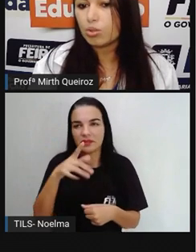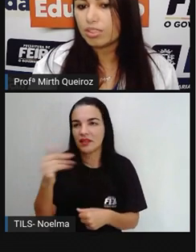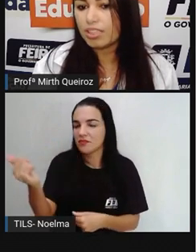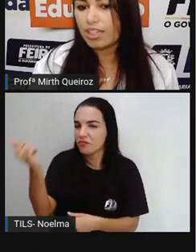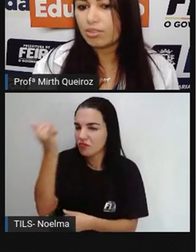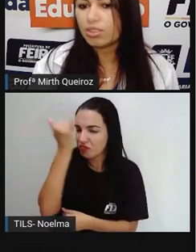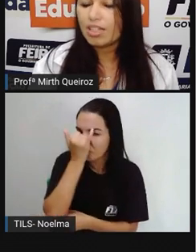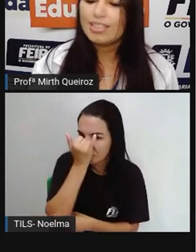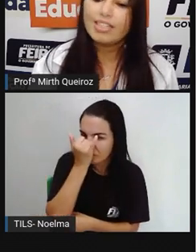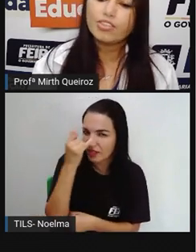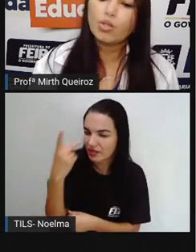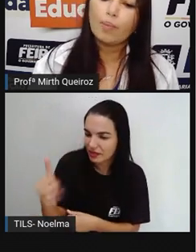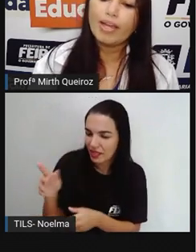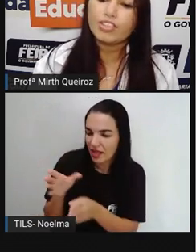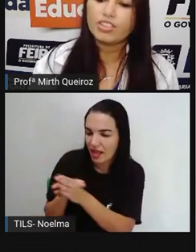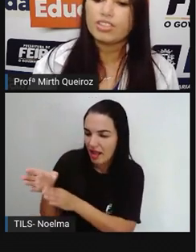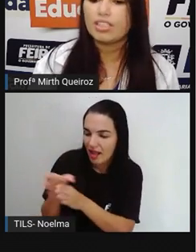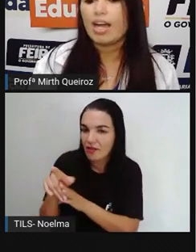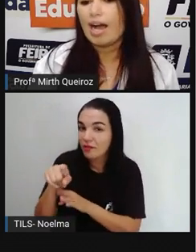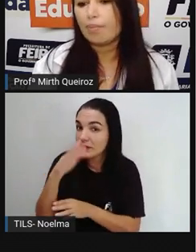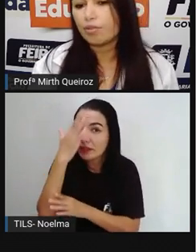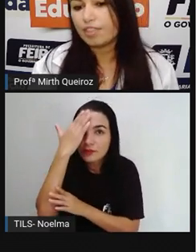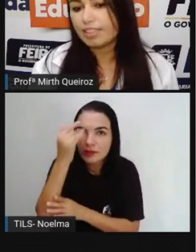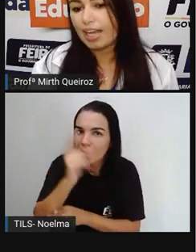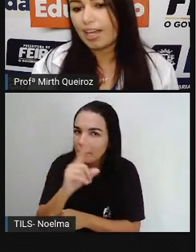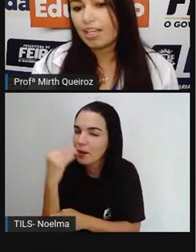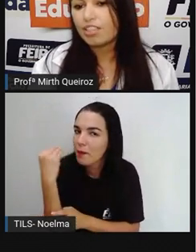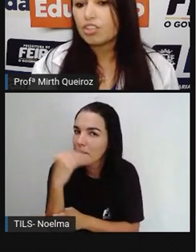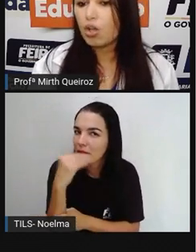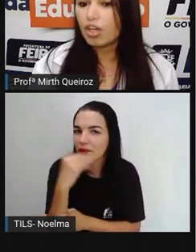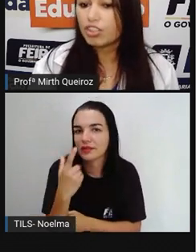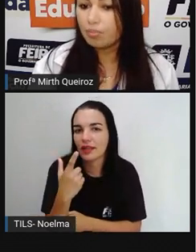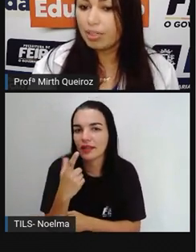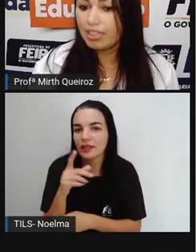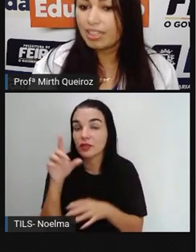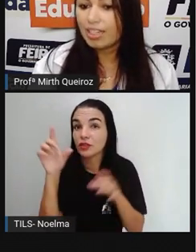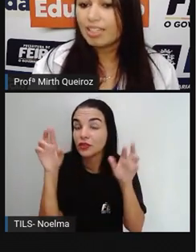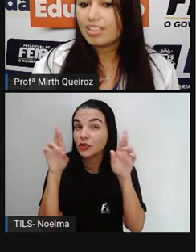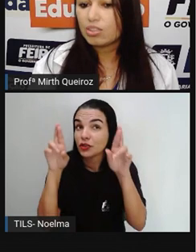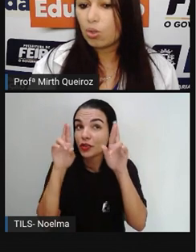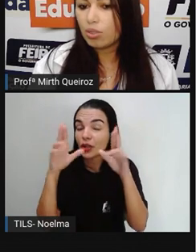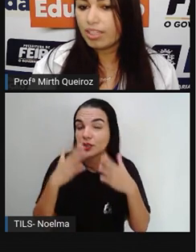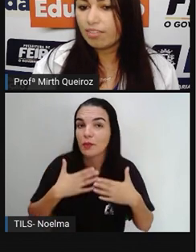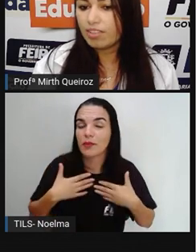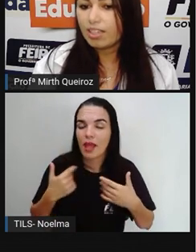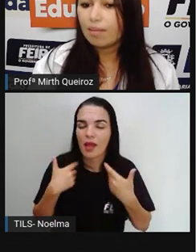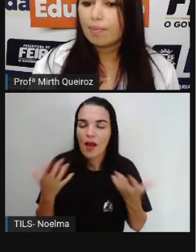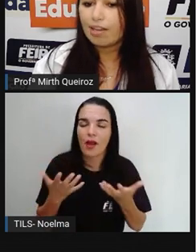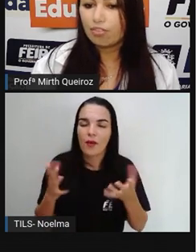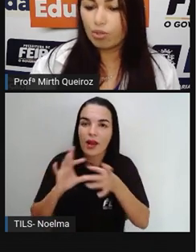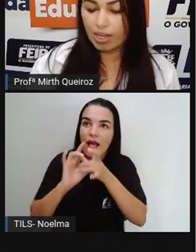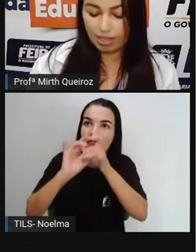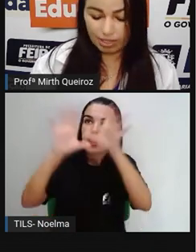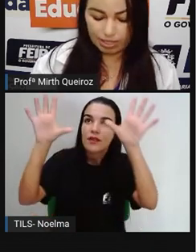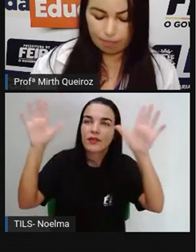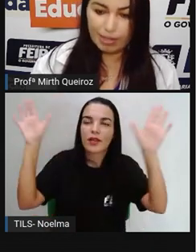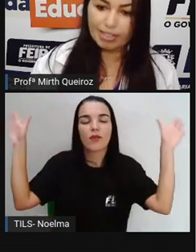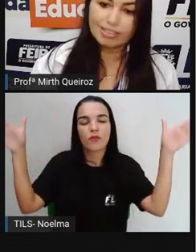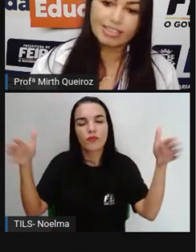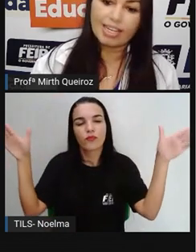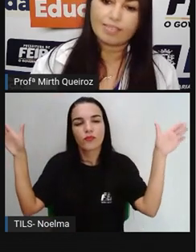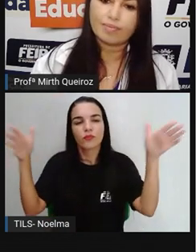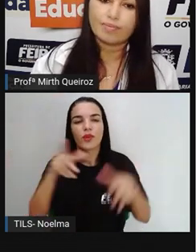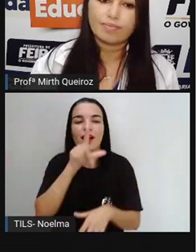meus conselhos não soubestes aproveitar. Sorte minha, estou livre para voar e